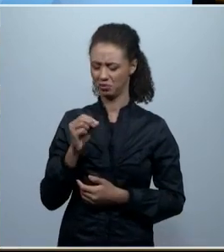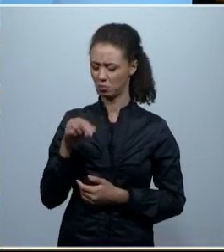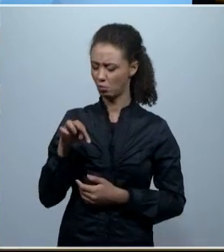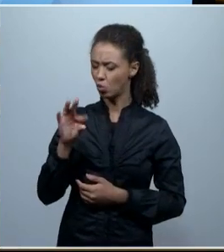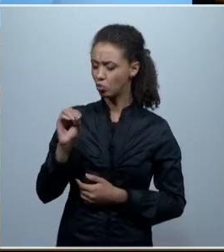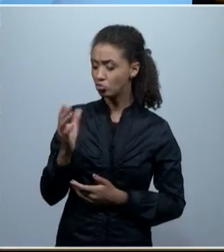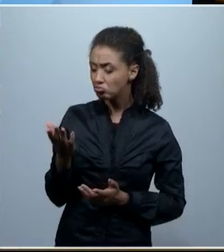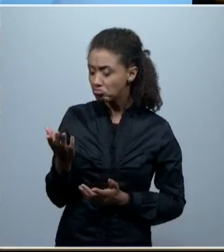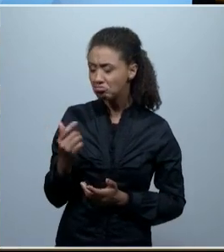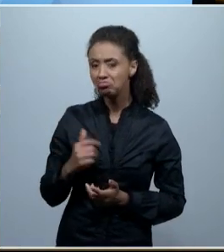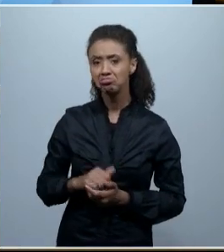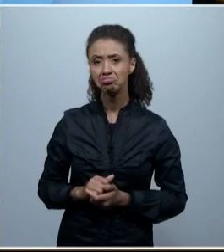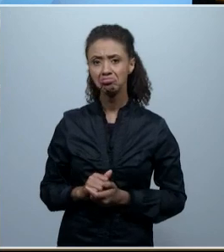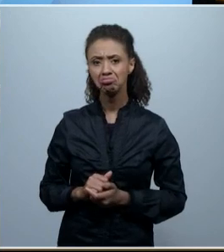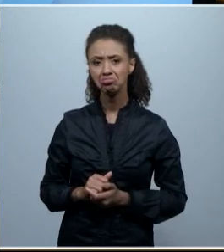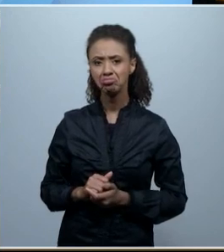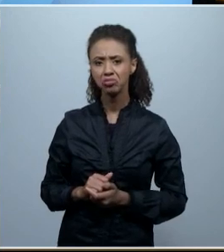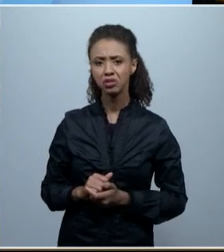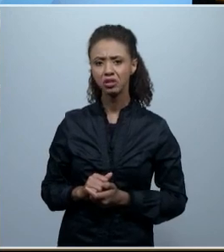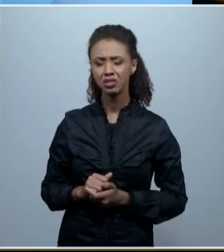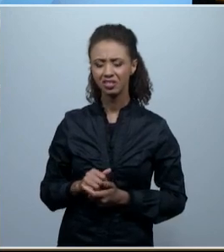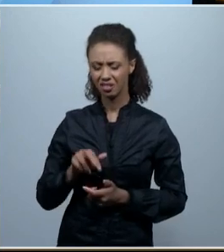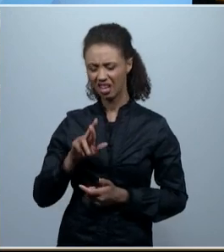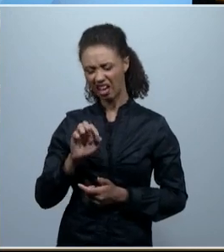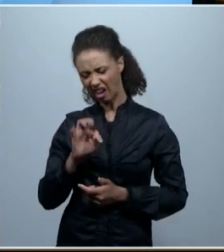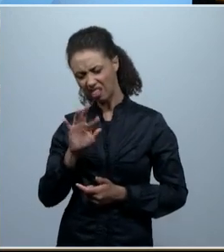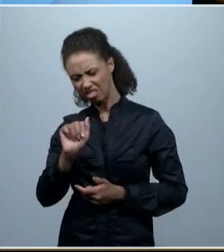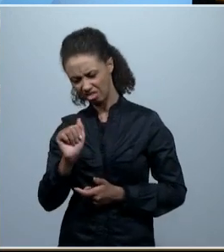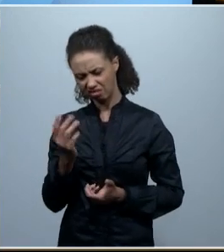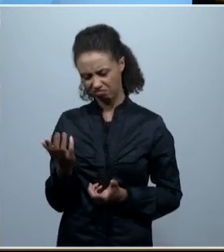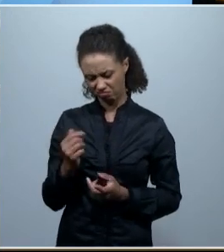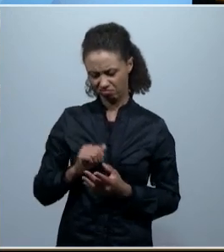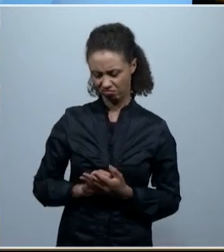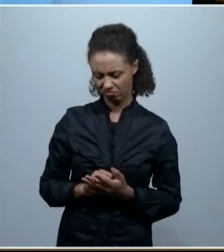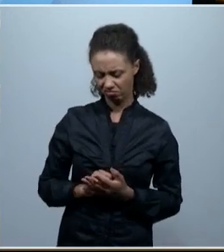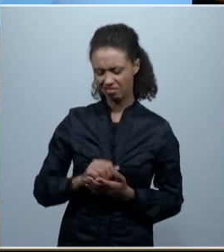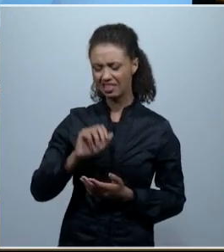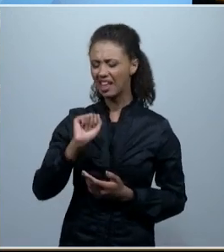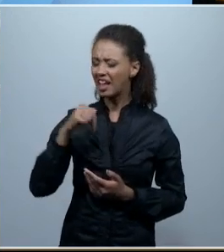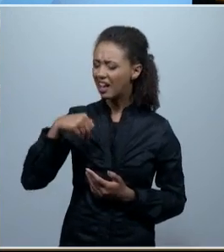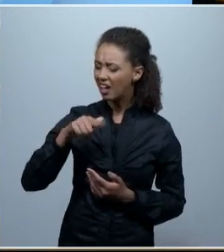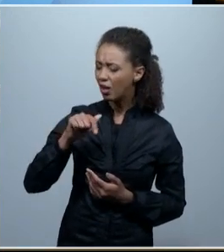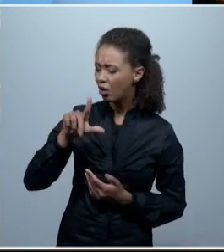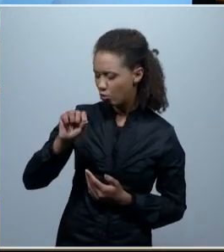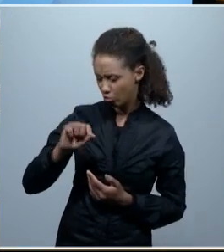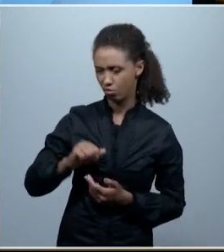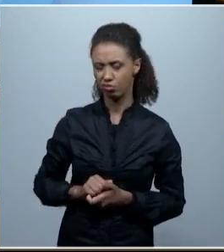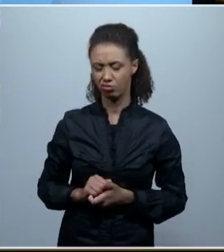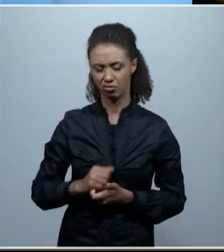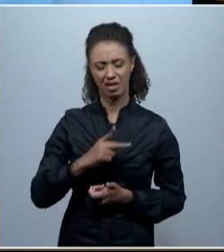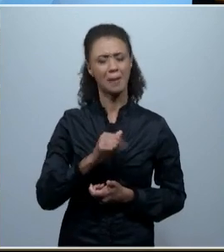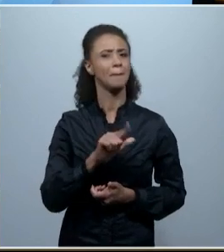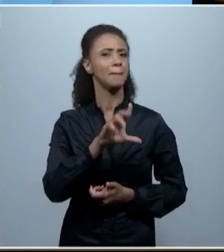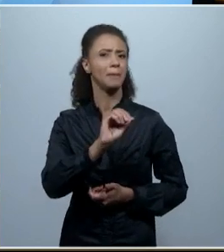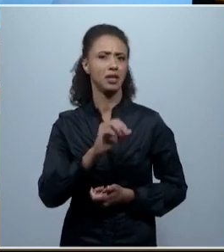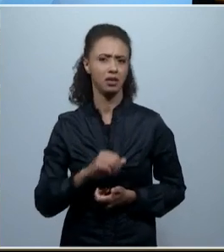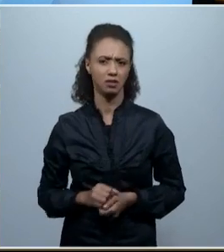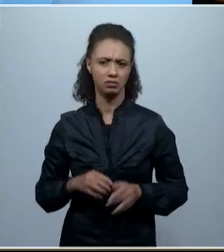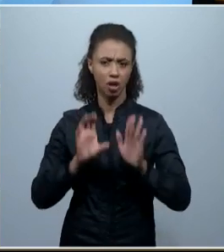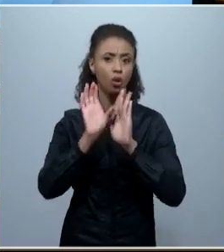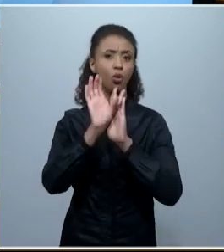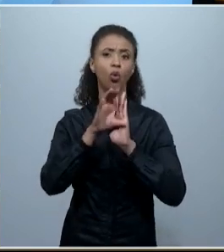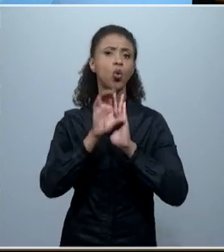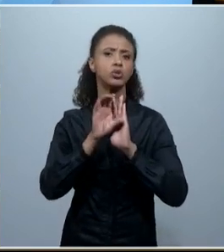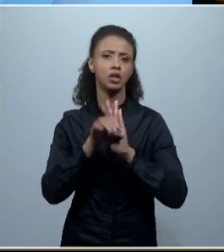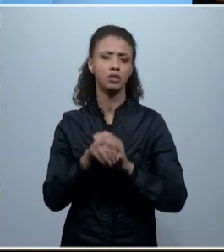ponto-a-ponto reta ângulo plano todos esses conceitos são conceitos privatização